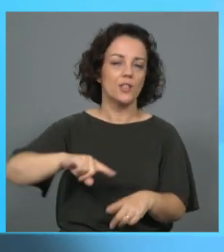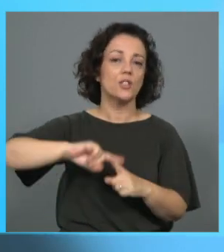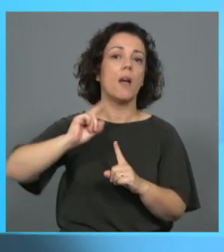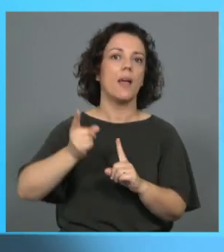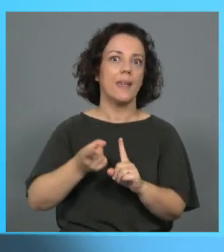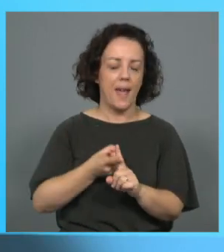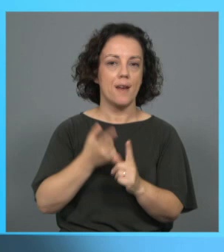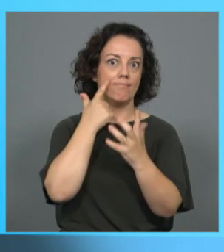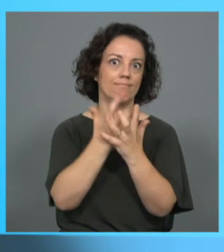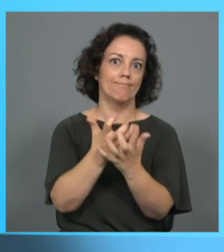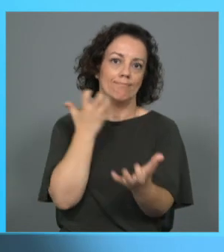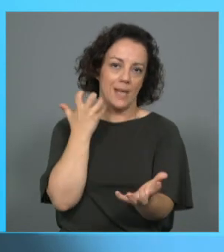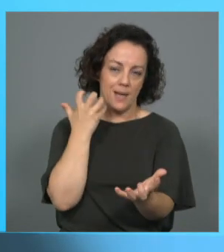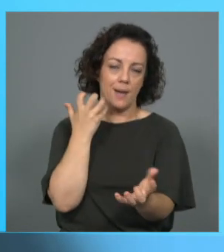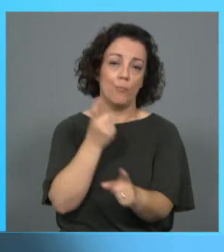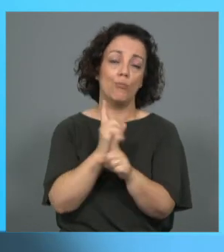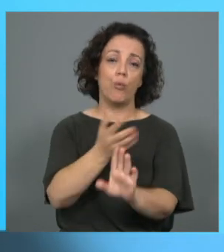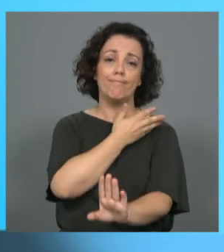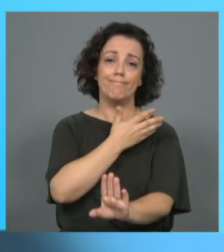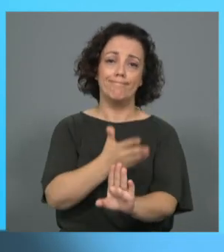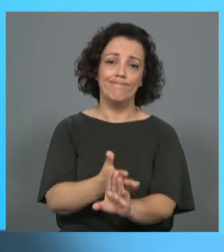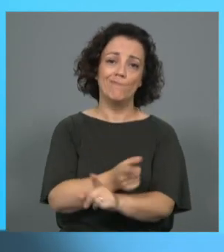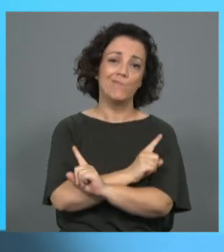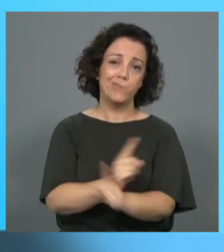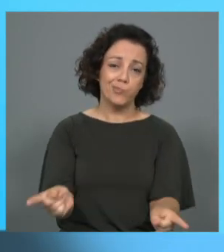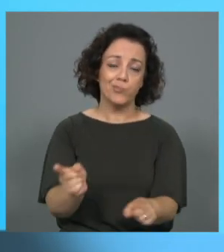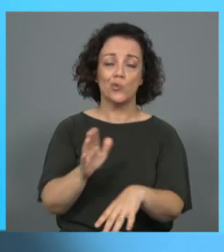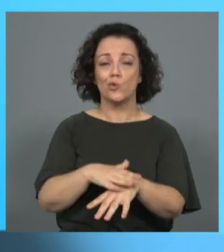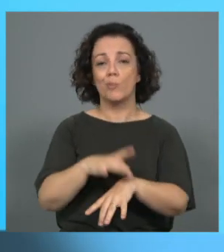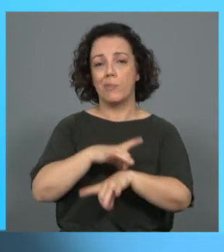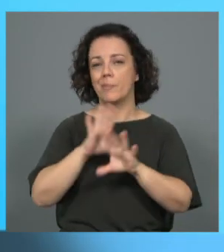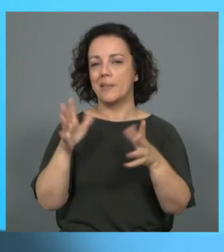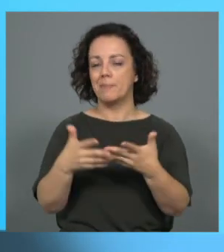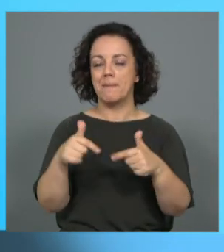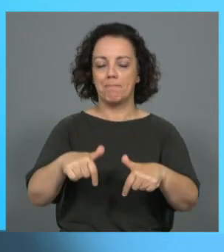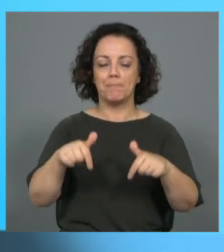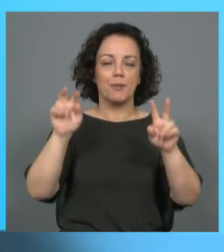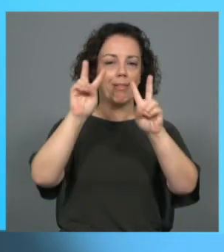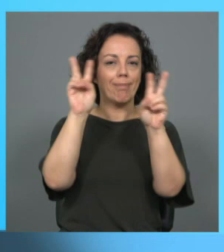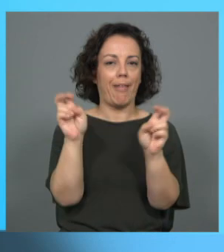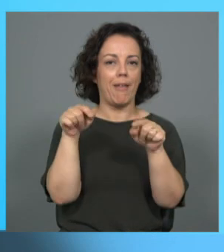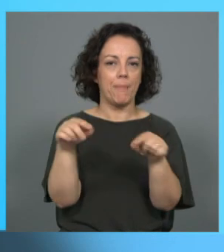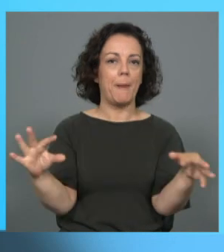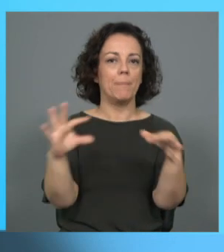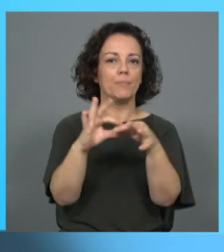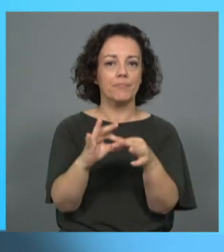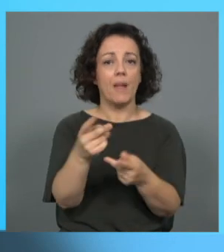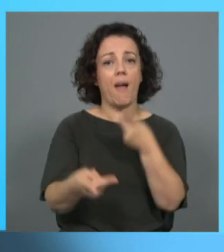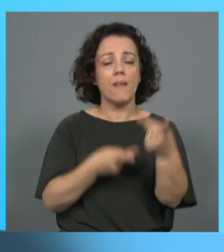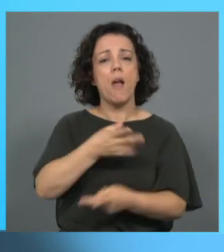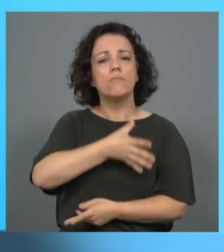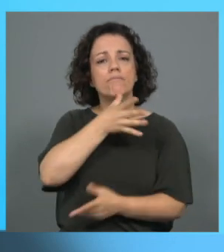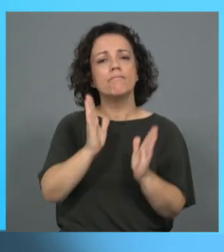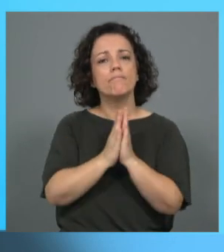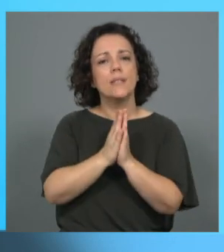forma mais expressiva, após impedimentos da pandemia, que vai marcar a análise que fazemos à liturgia de domingo. Estão